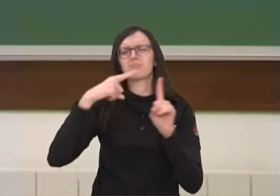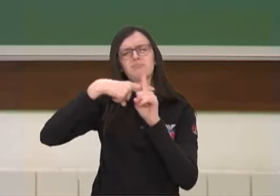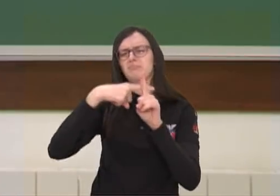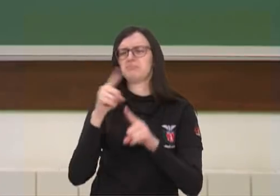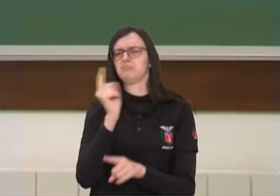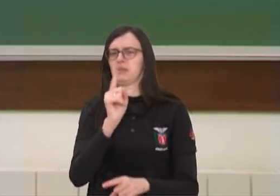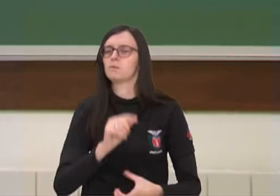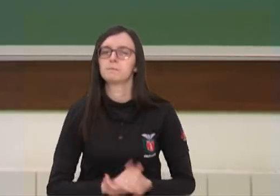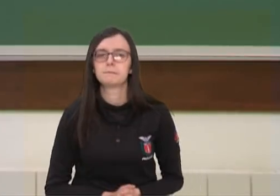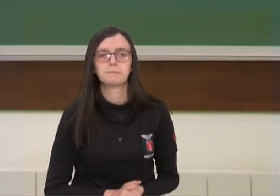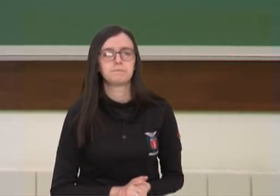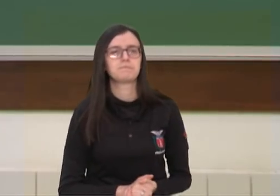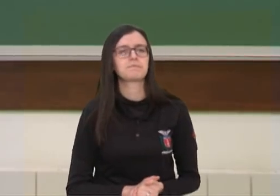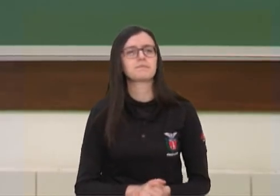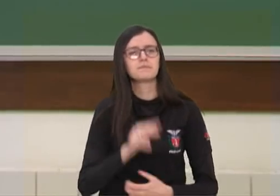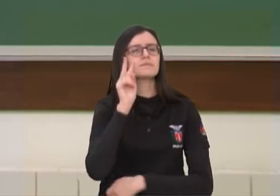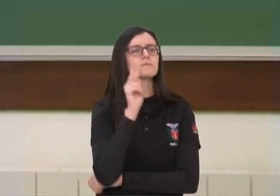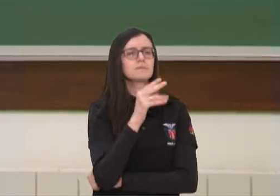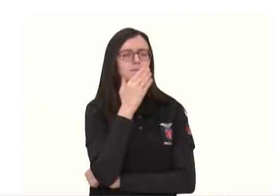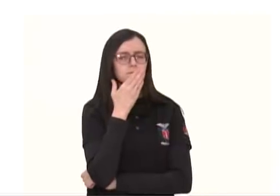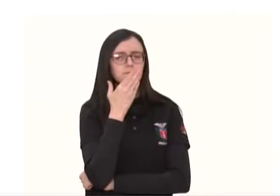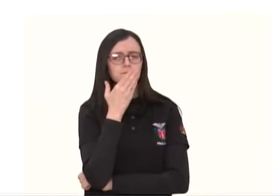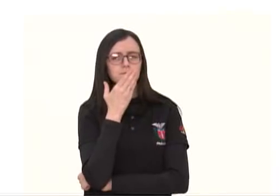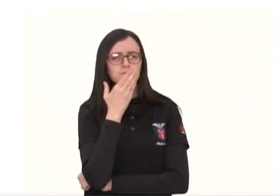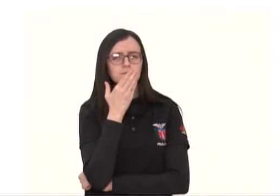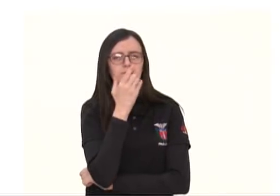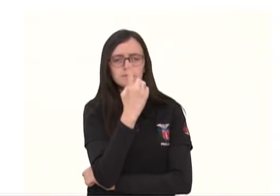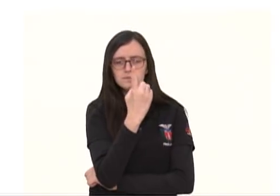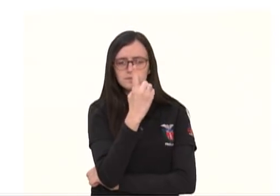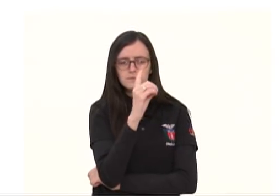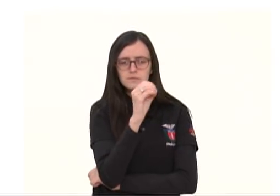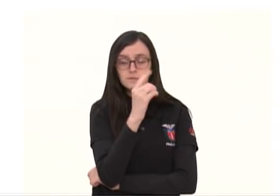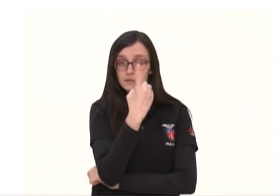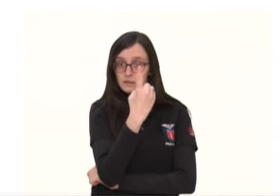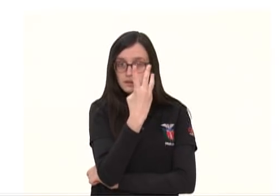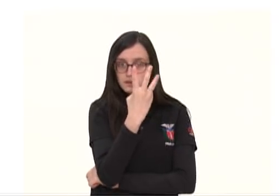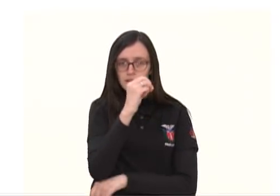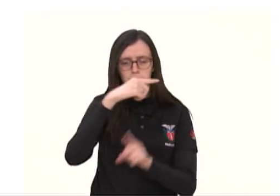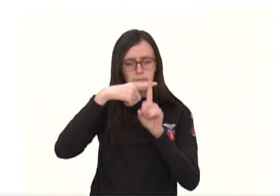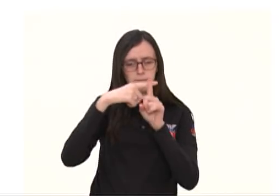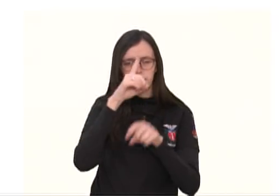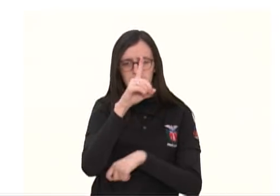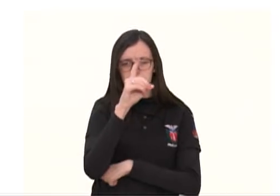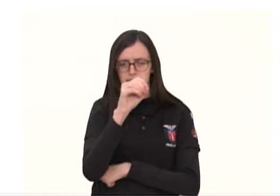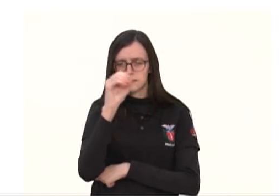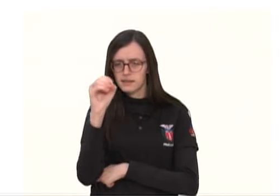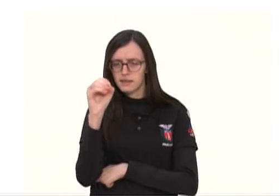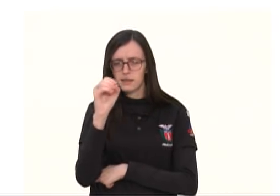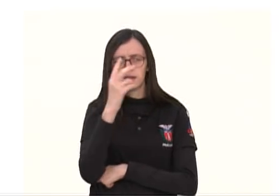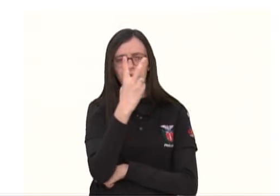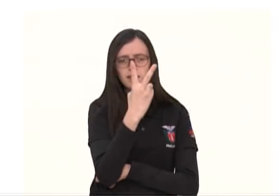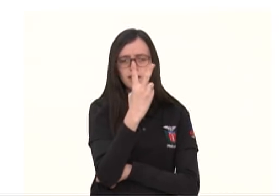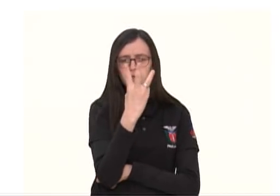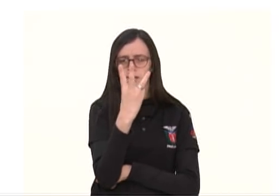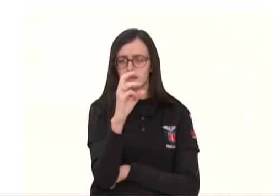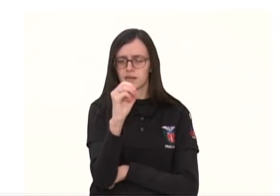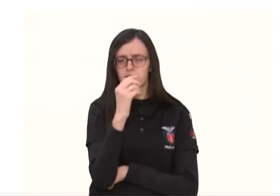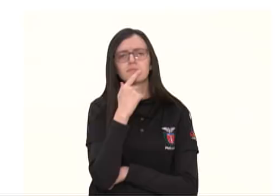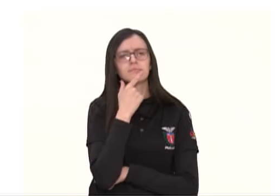não. Vamos ver aqui. 130 mais 100, quanto que vai dar?